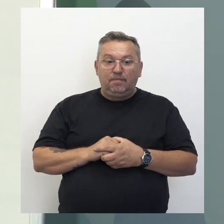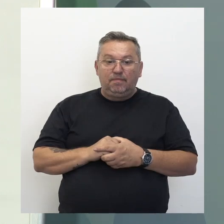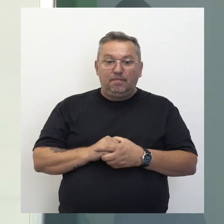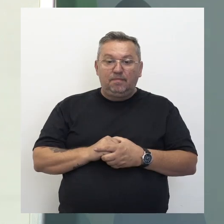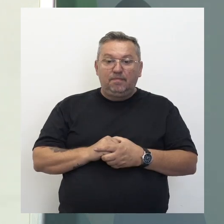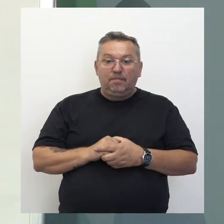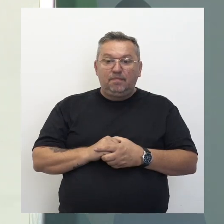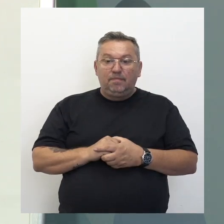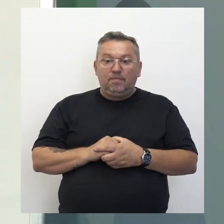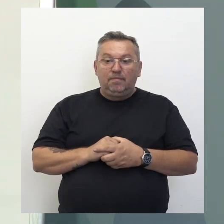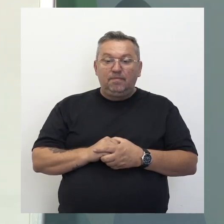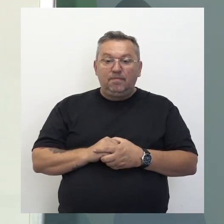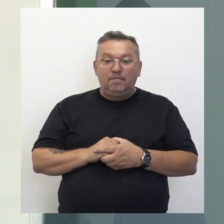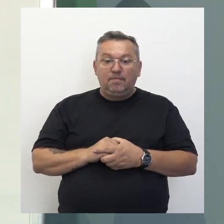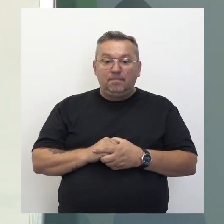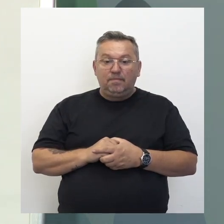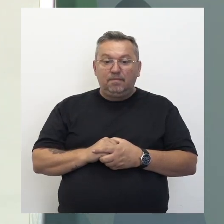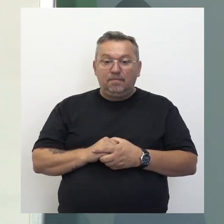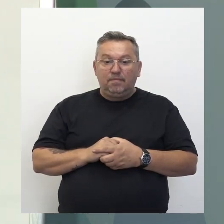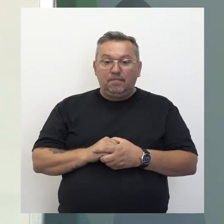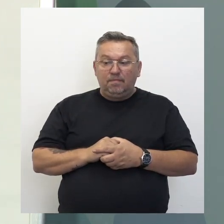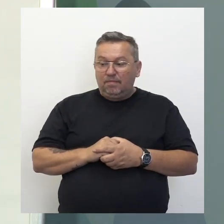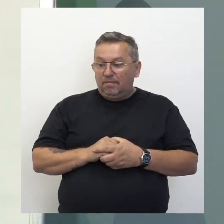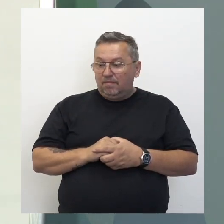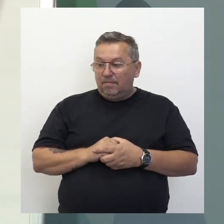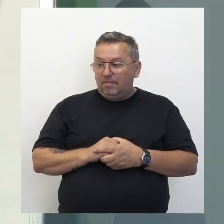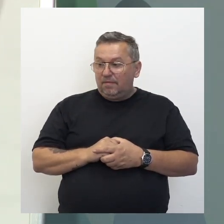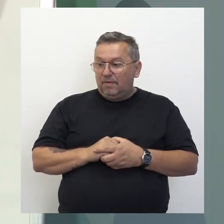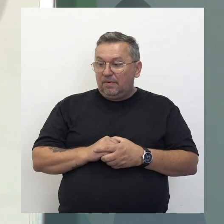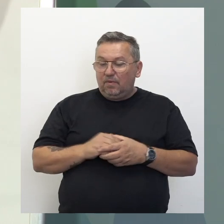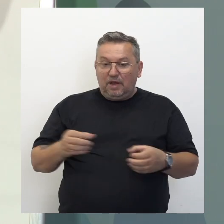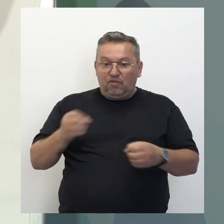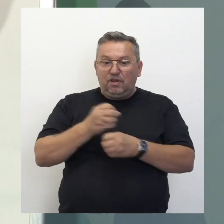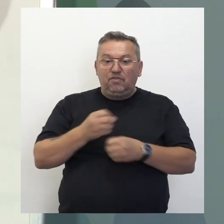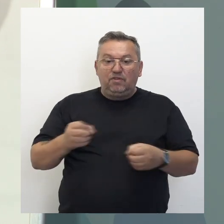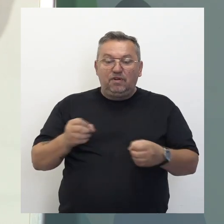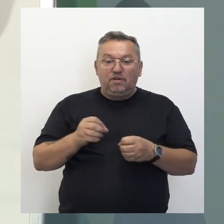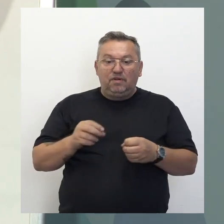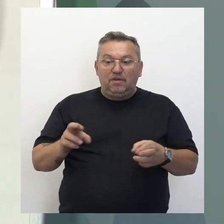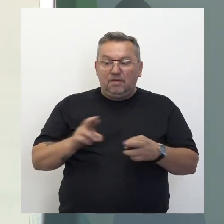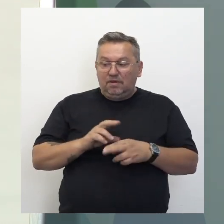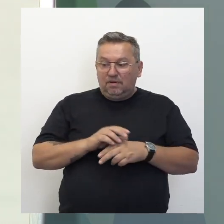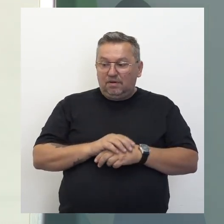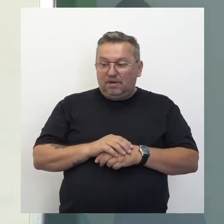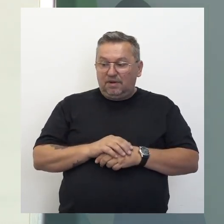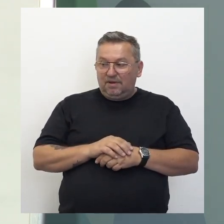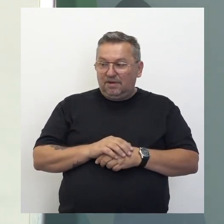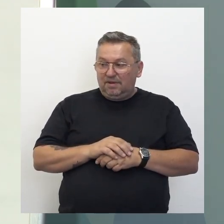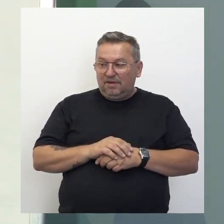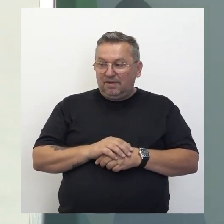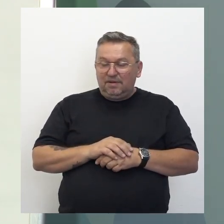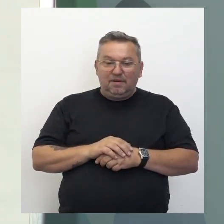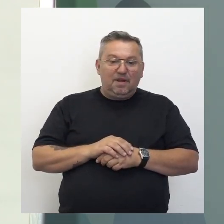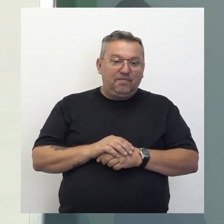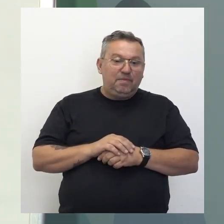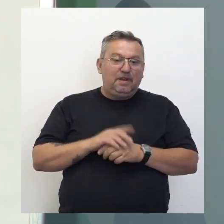valor, tá? Deixa eu pôr no preto, porque vermelho não tampa. 2, ok?